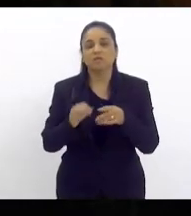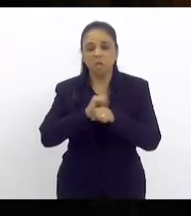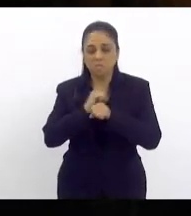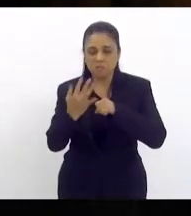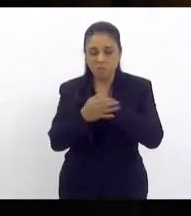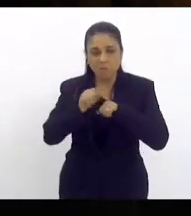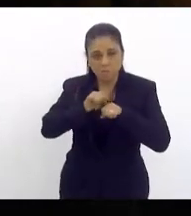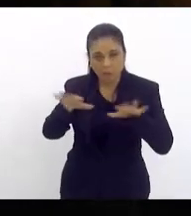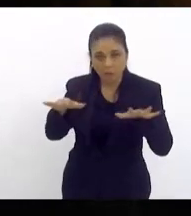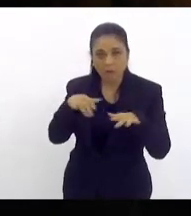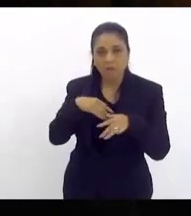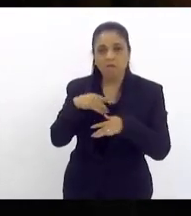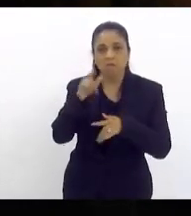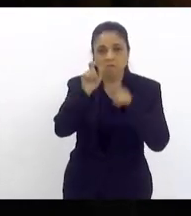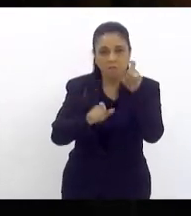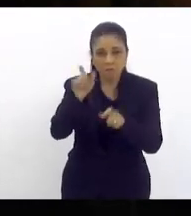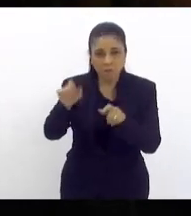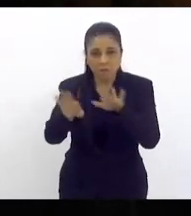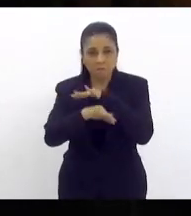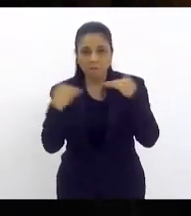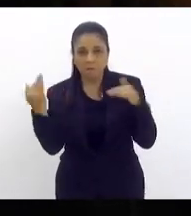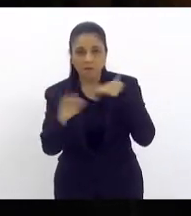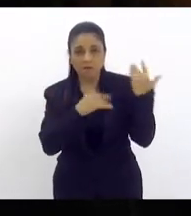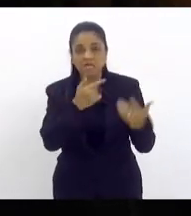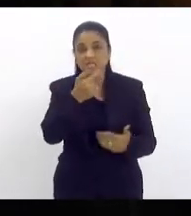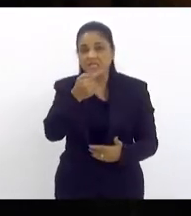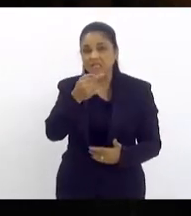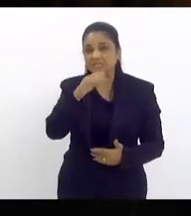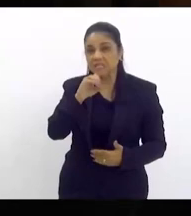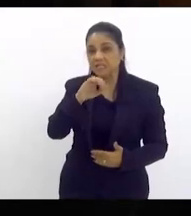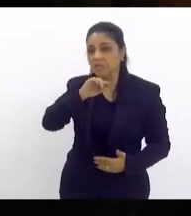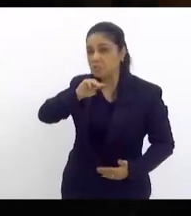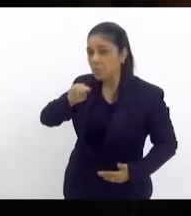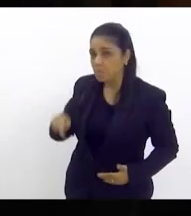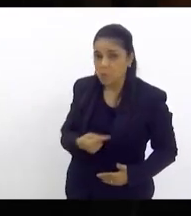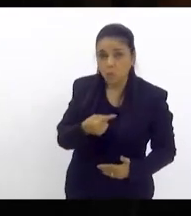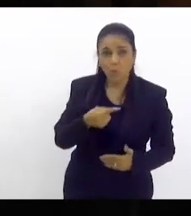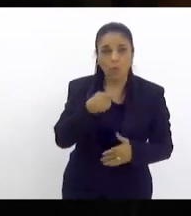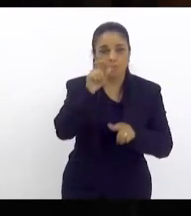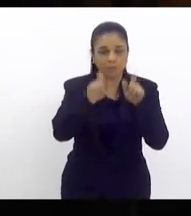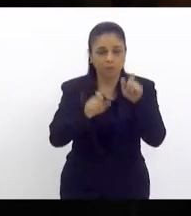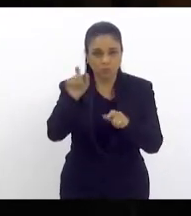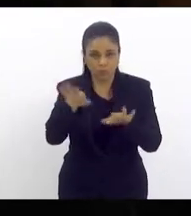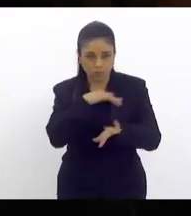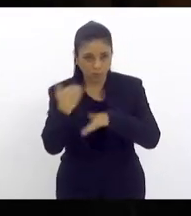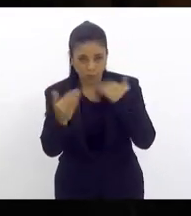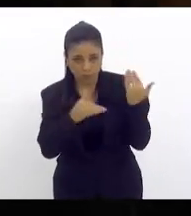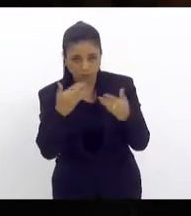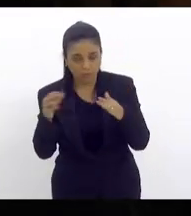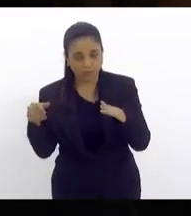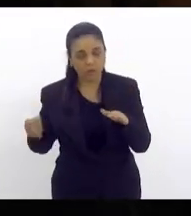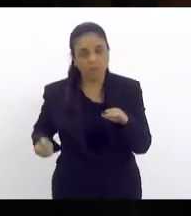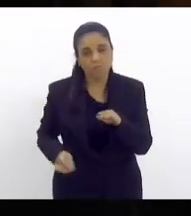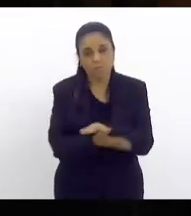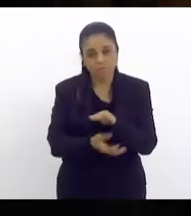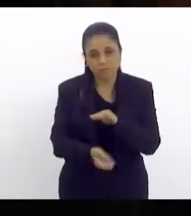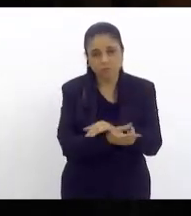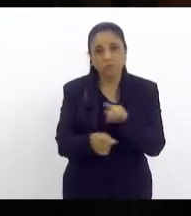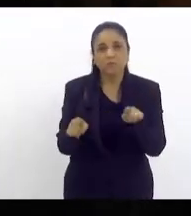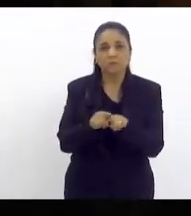700 mil pessoas mortas pela pandemia pela corrupção mas também mortas pelo